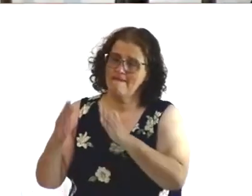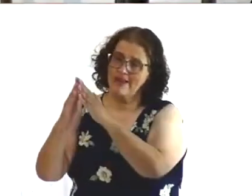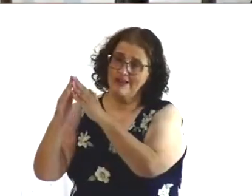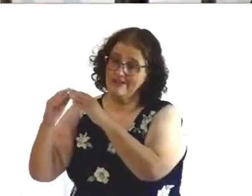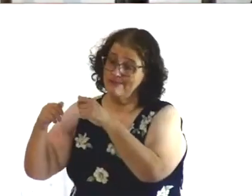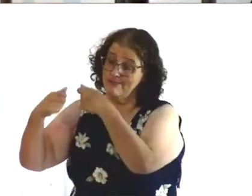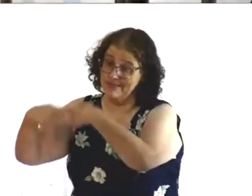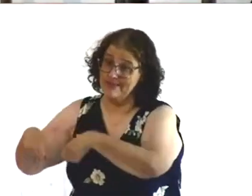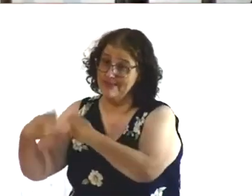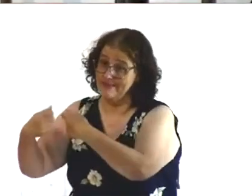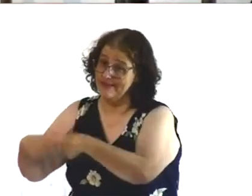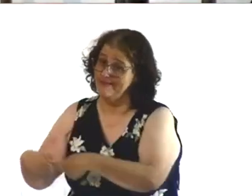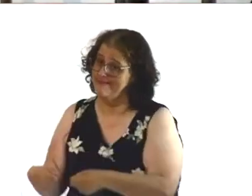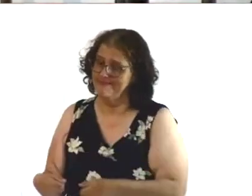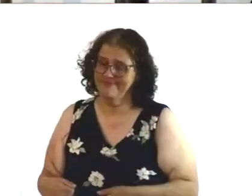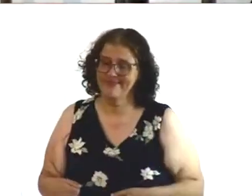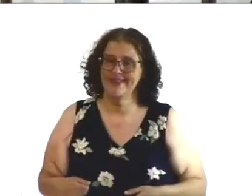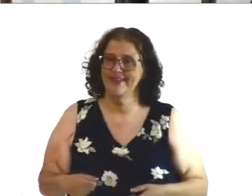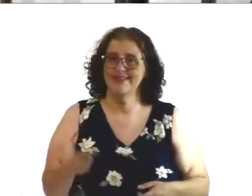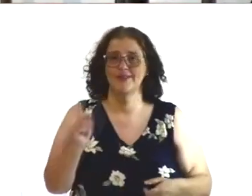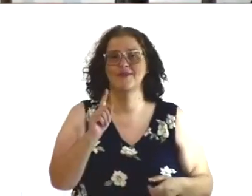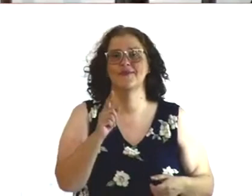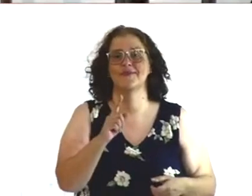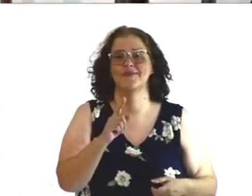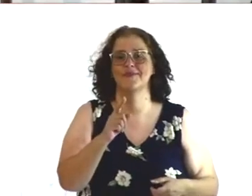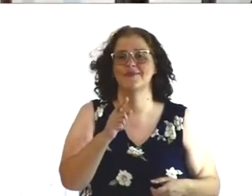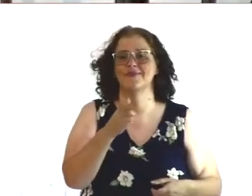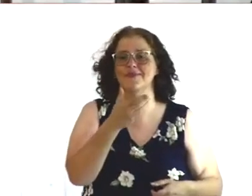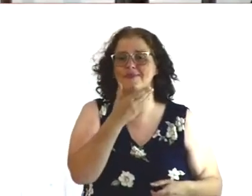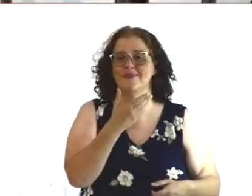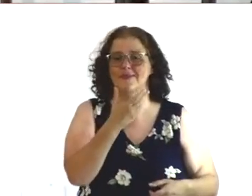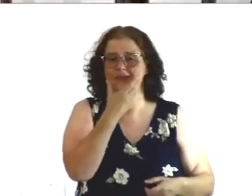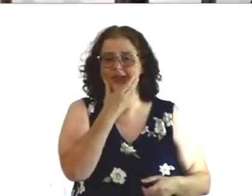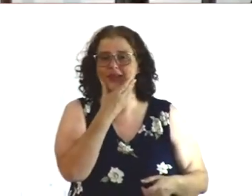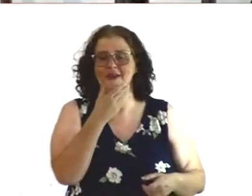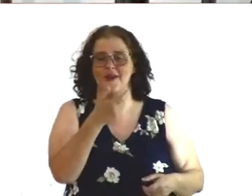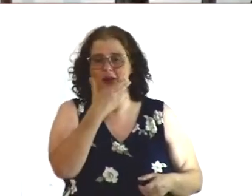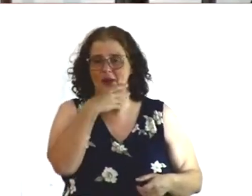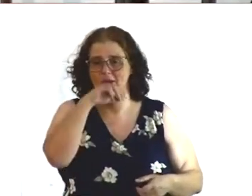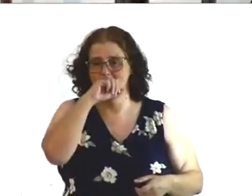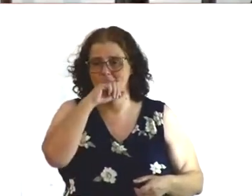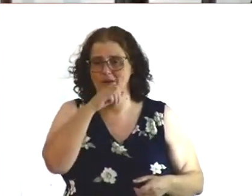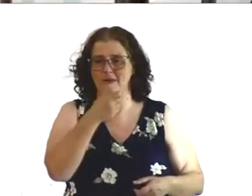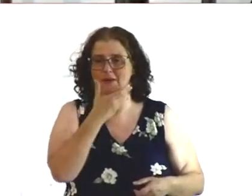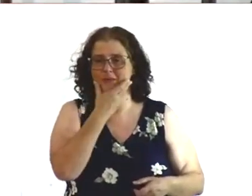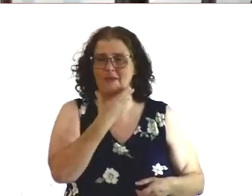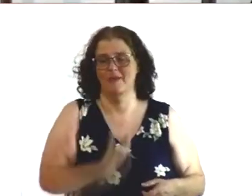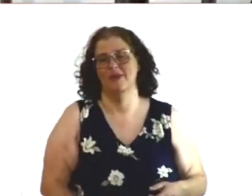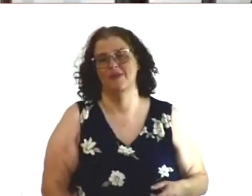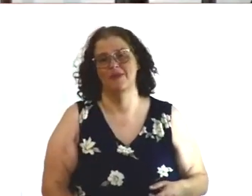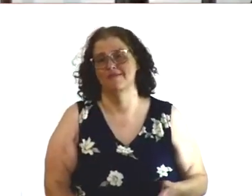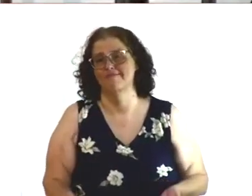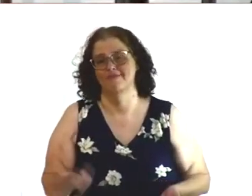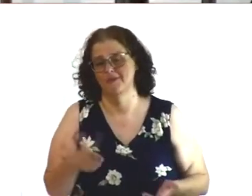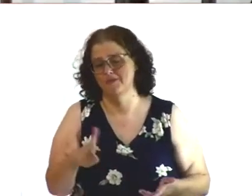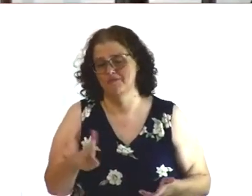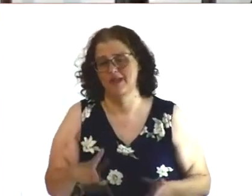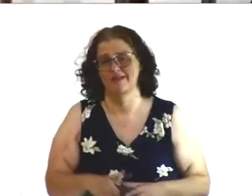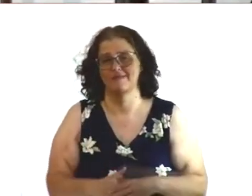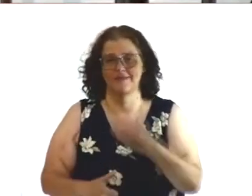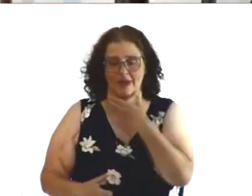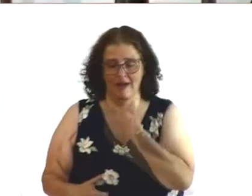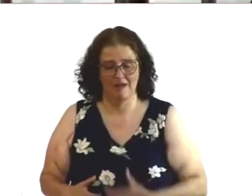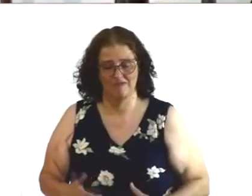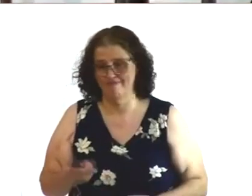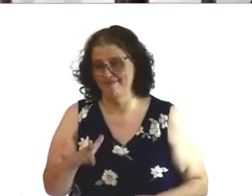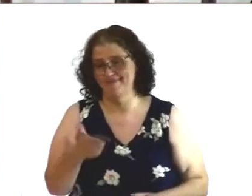tenho 50 anos. Mas fomos traídos pelo jeito. Fomos traídos pelo coelho da Páscoa. Eu vi